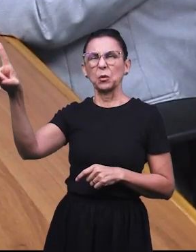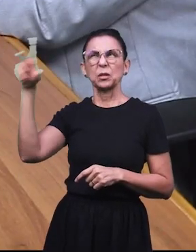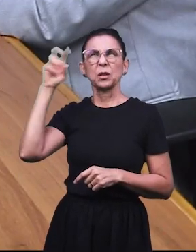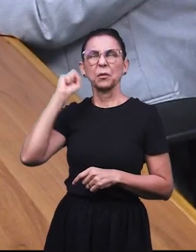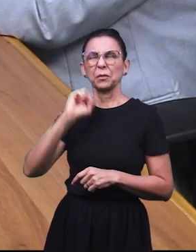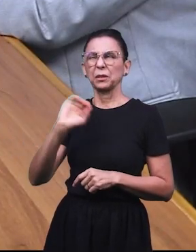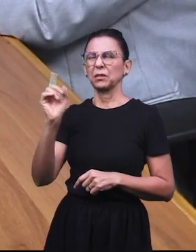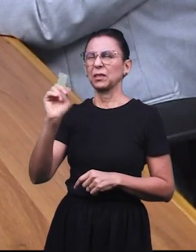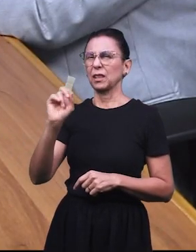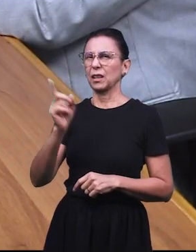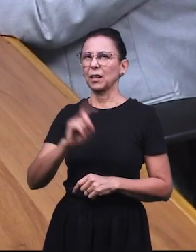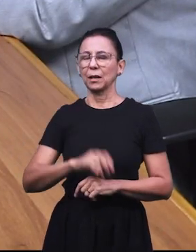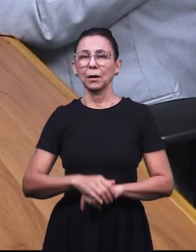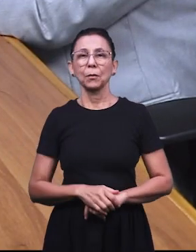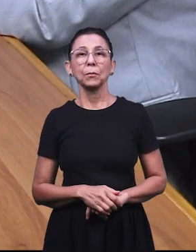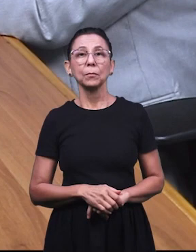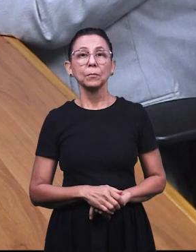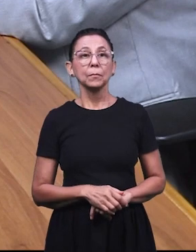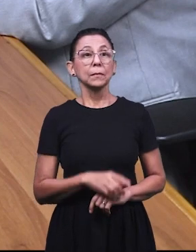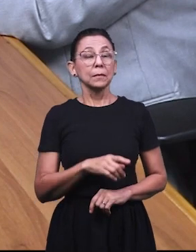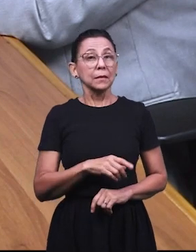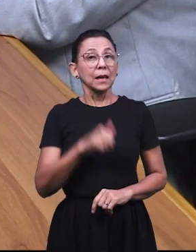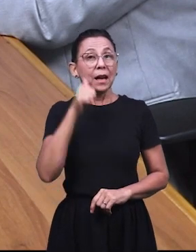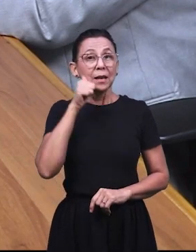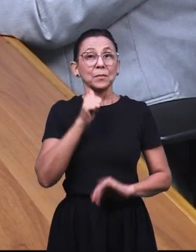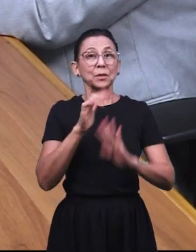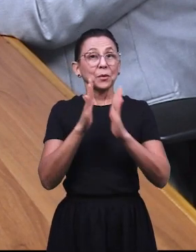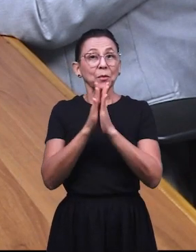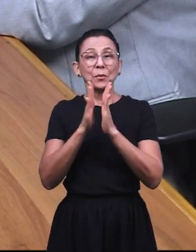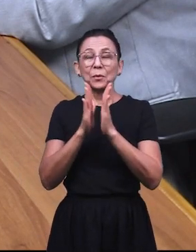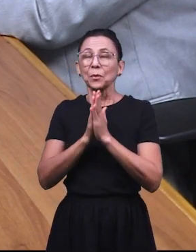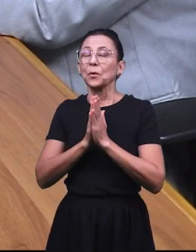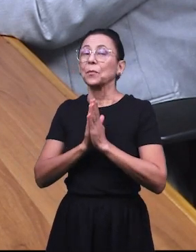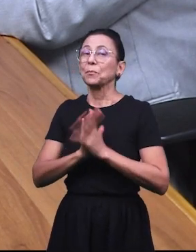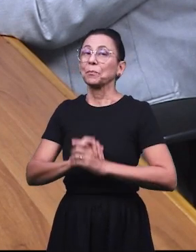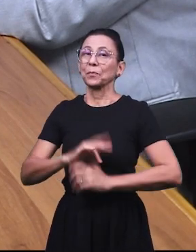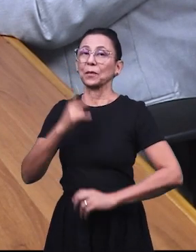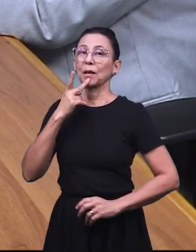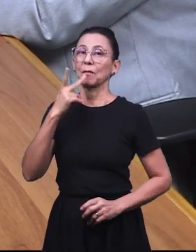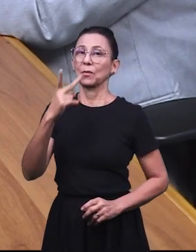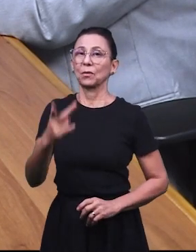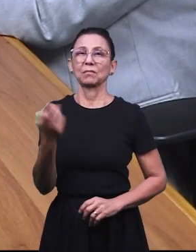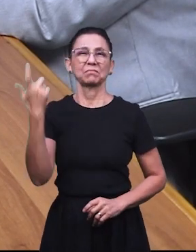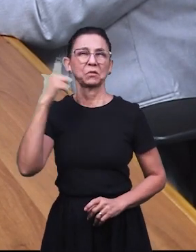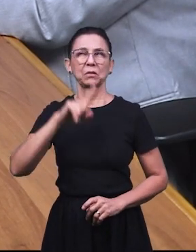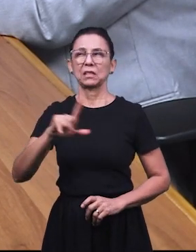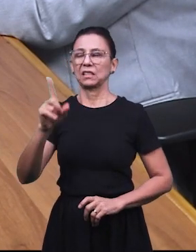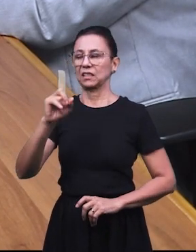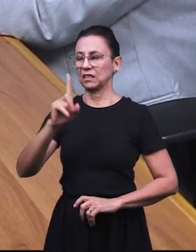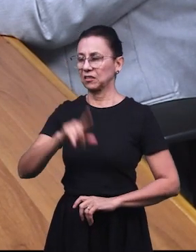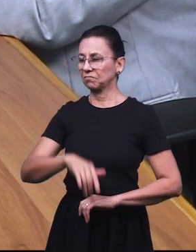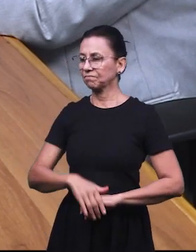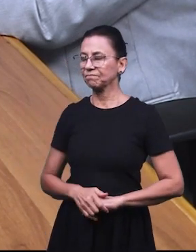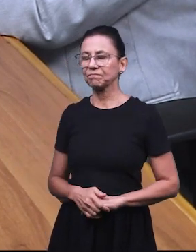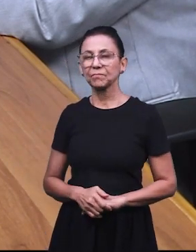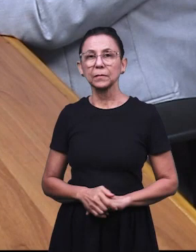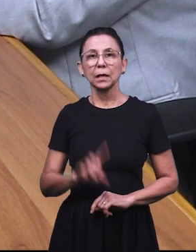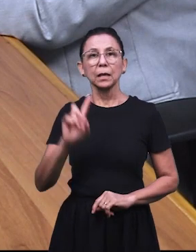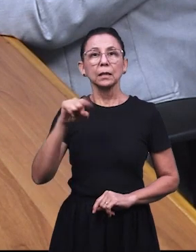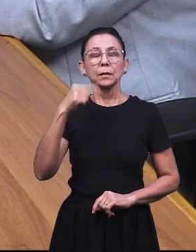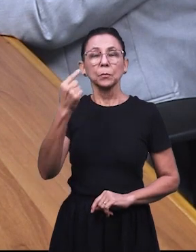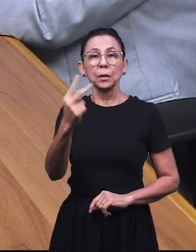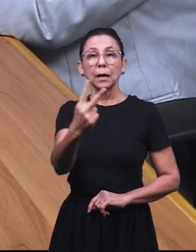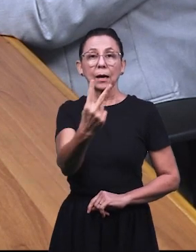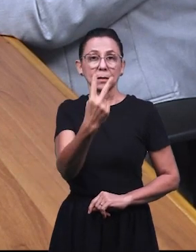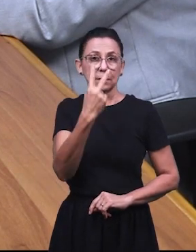tinha feito uma oração ao Senhor, e ela dizia o seguinte, que ela achava que não ia conseguir. Mas depois que ela